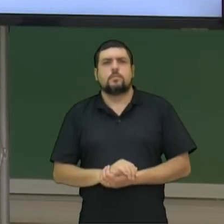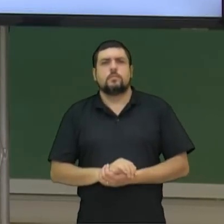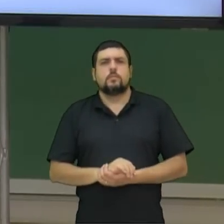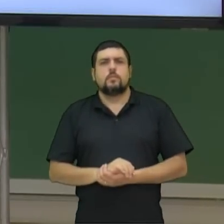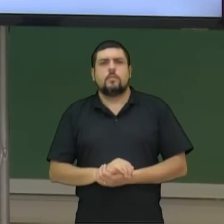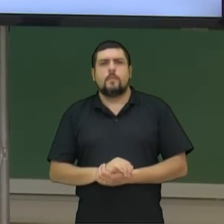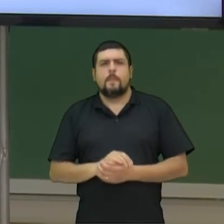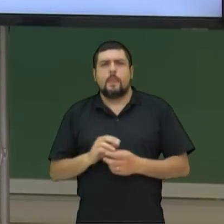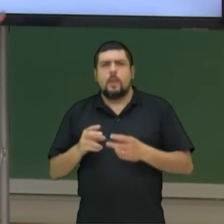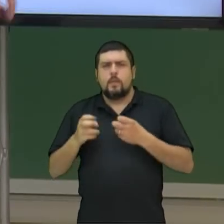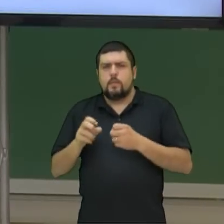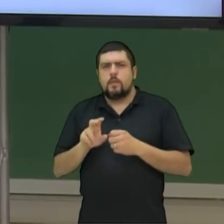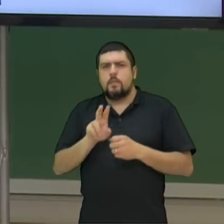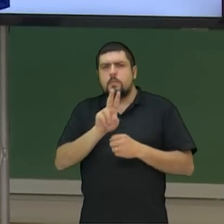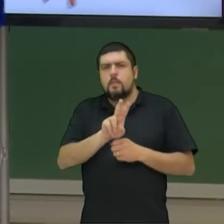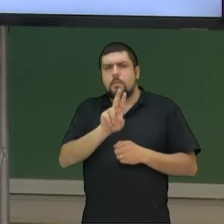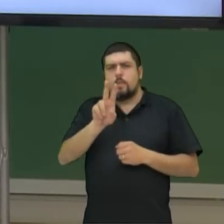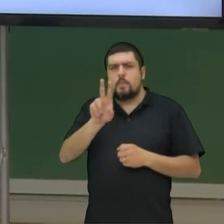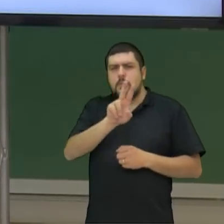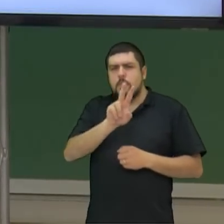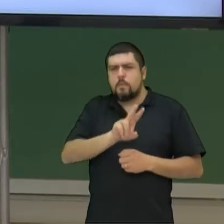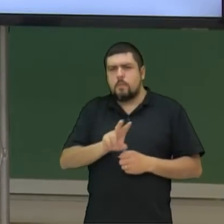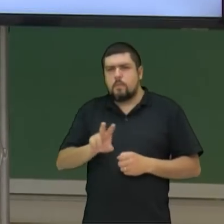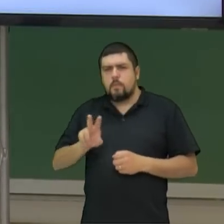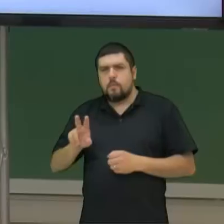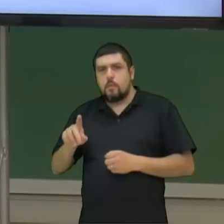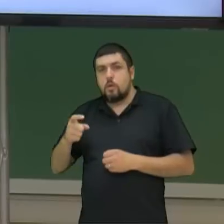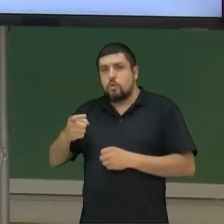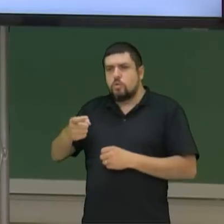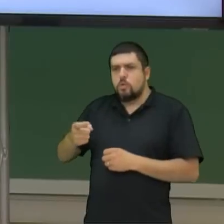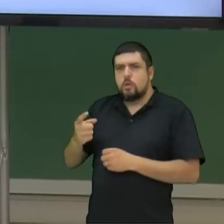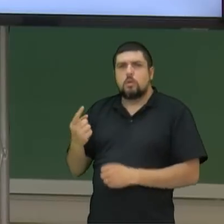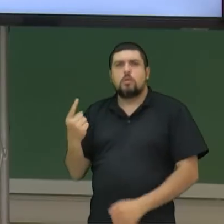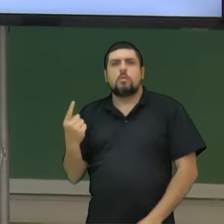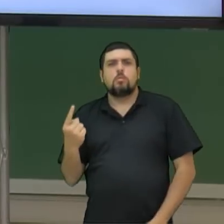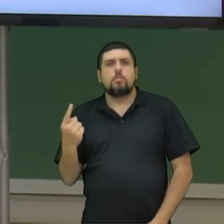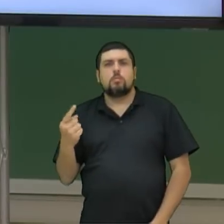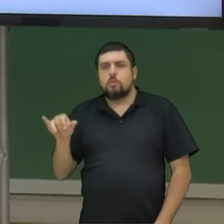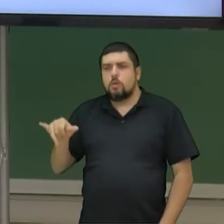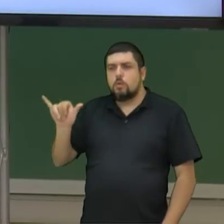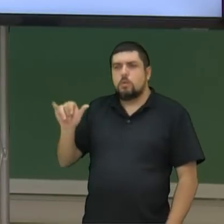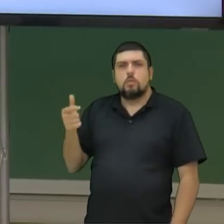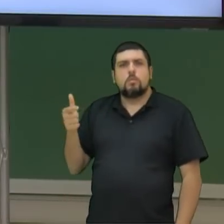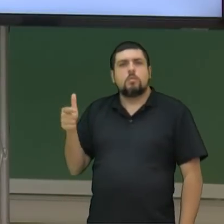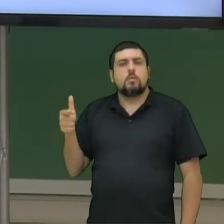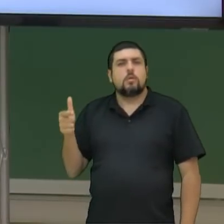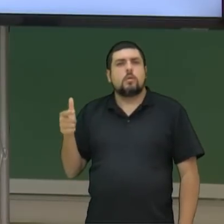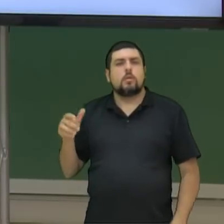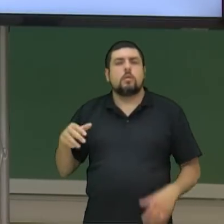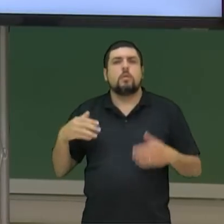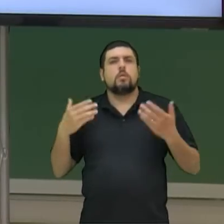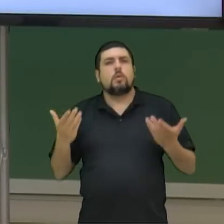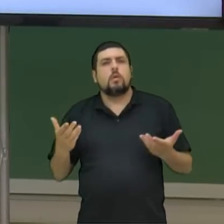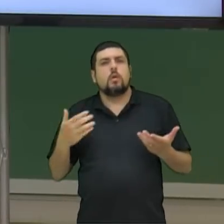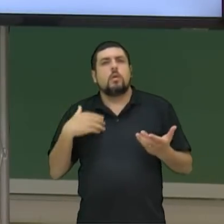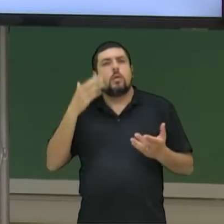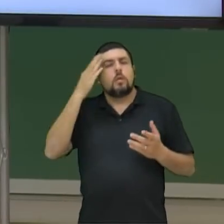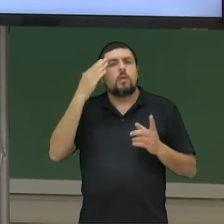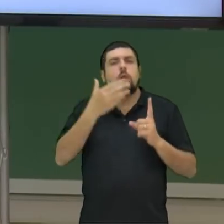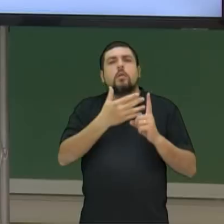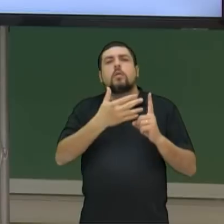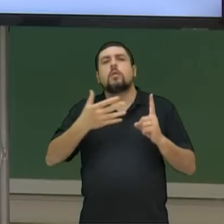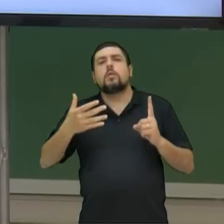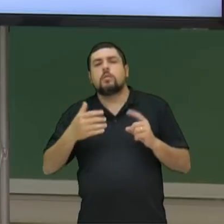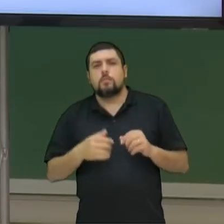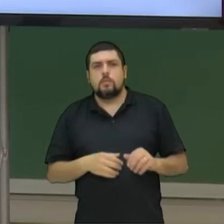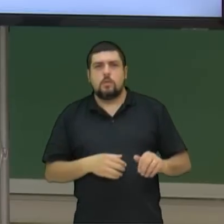estão todos em parzinhos, mas chega aqui no X, só tem um e não tem um Y? Então, a gente sabe que é qual síndrome. Vamos ver.